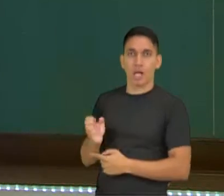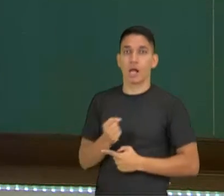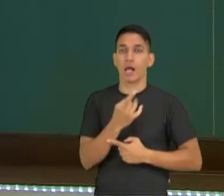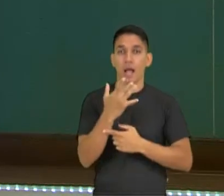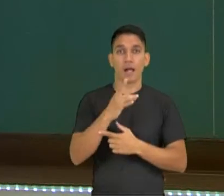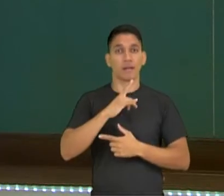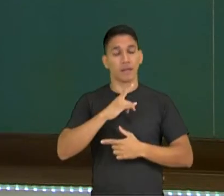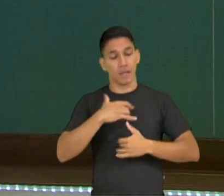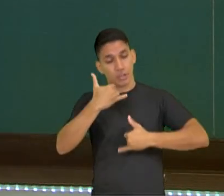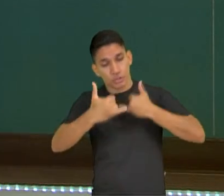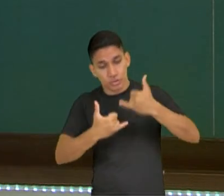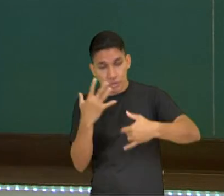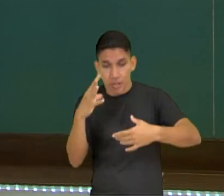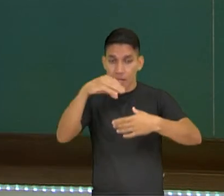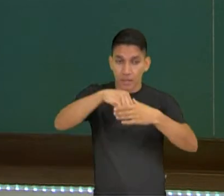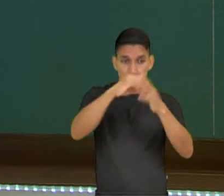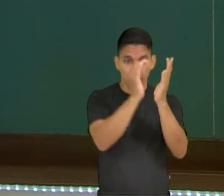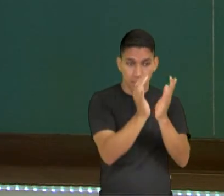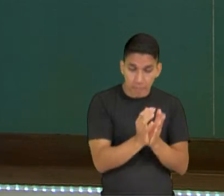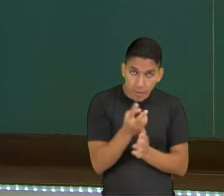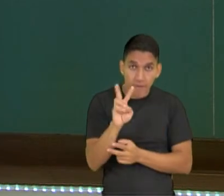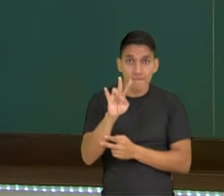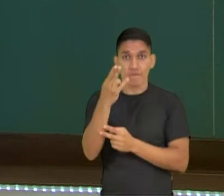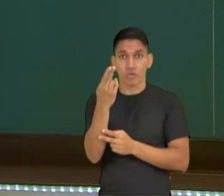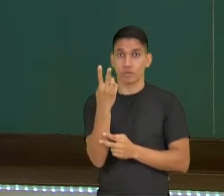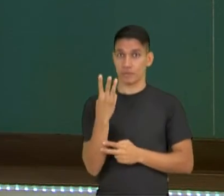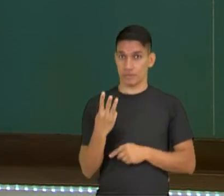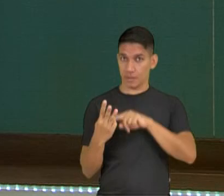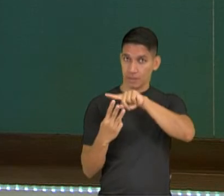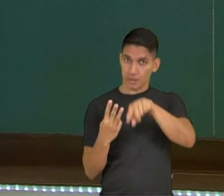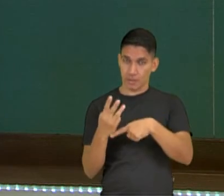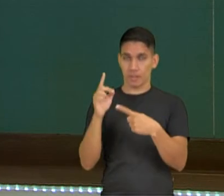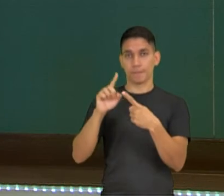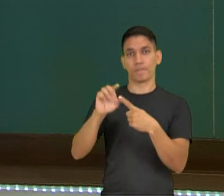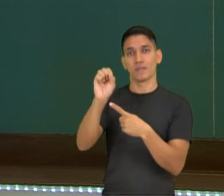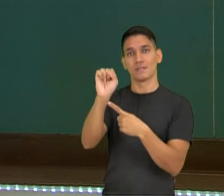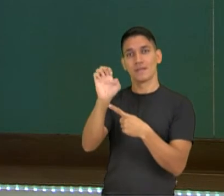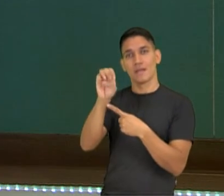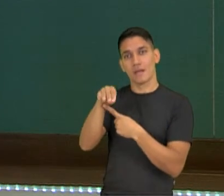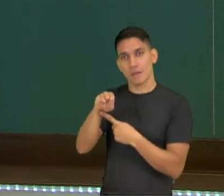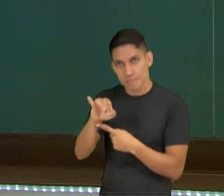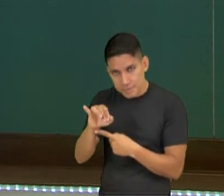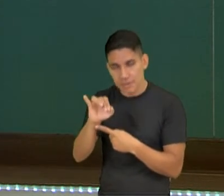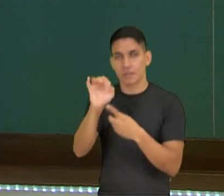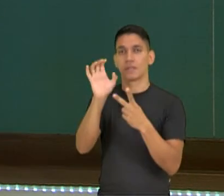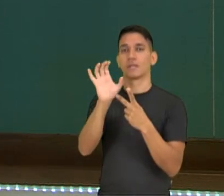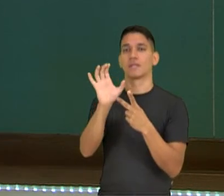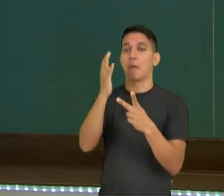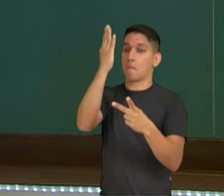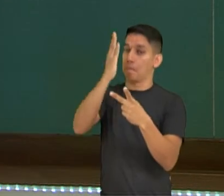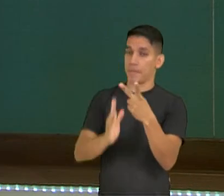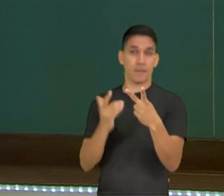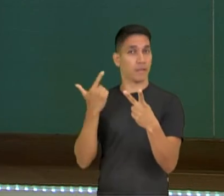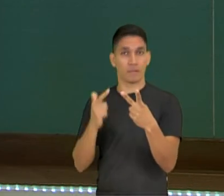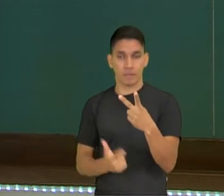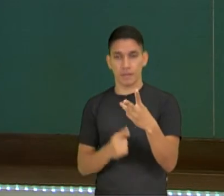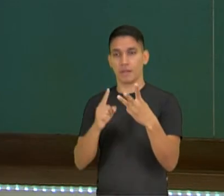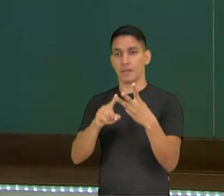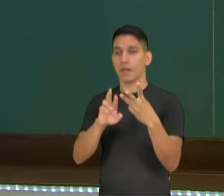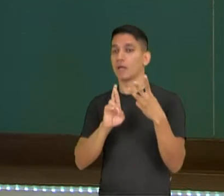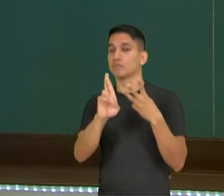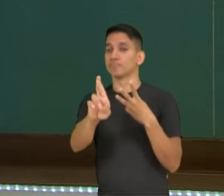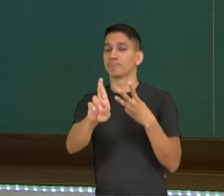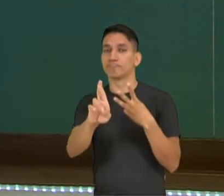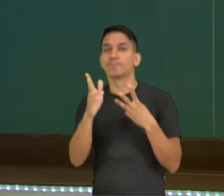jogos, dentro das suas classificações, a gente viu três: os jogos semi-cooperativos, os jogos cooperativos sem perdedores e os jogos de